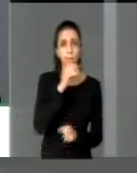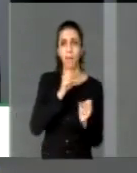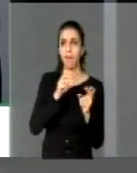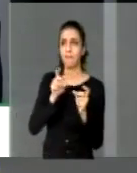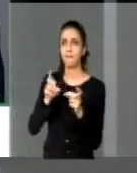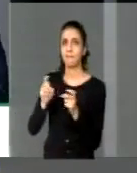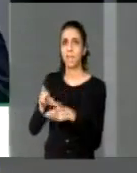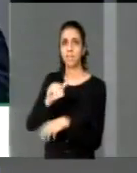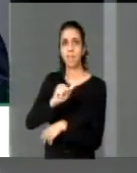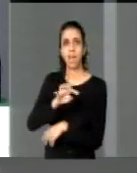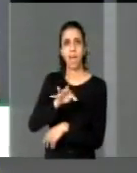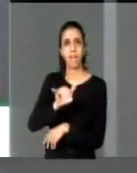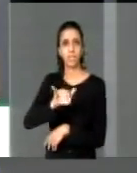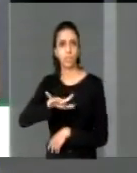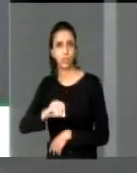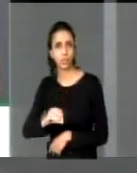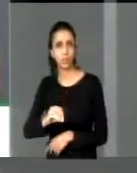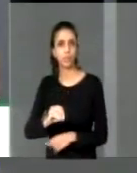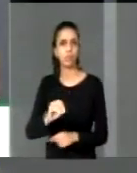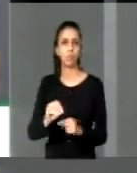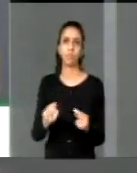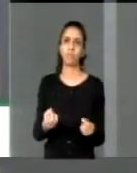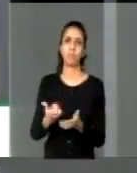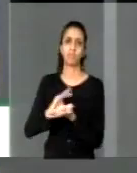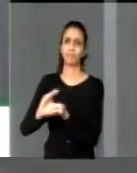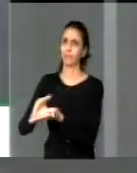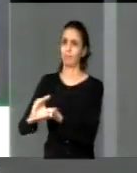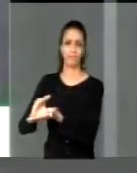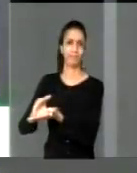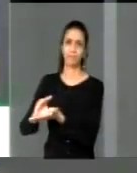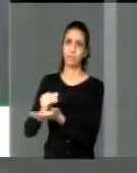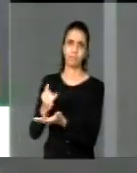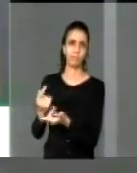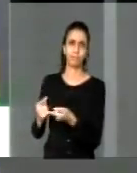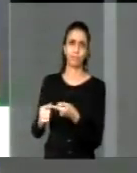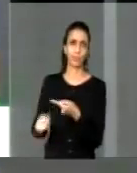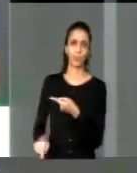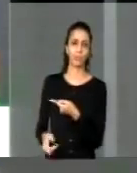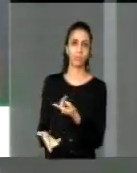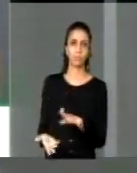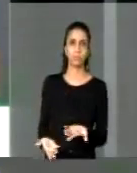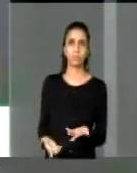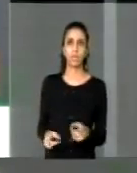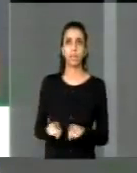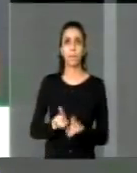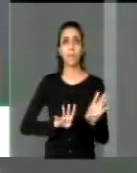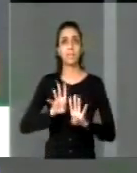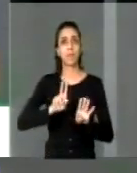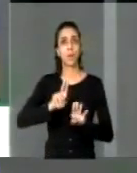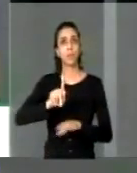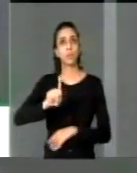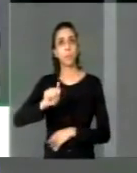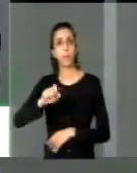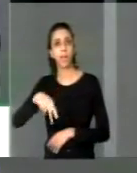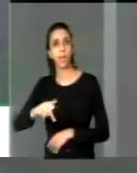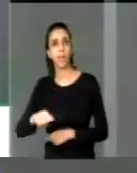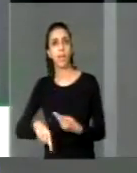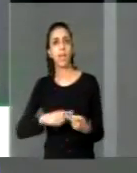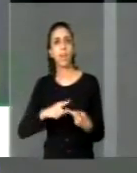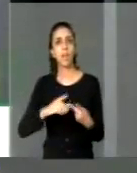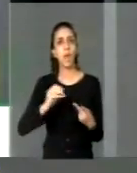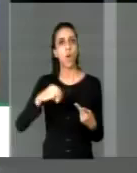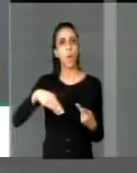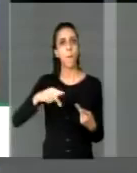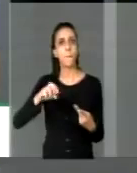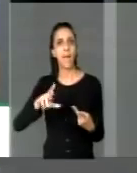que chama-se de desinvestimentos, a licitação da UPGN, do Comperj, onde só foram